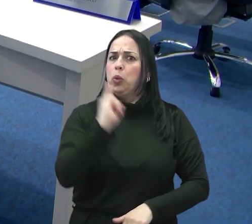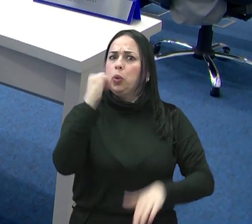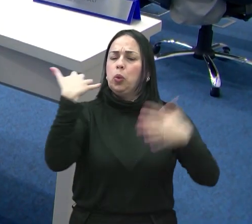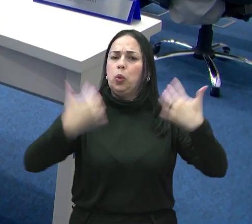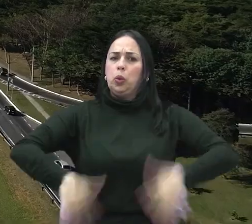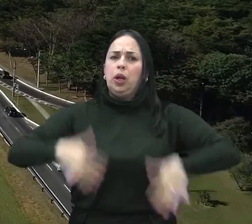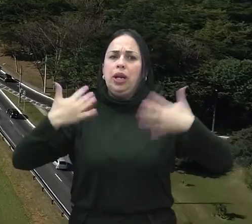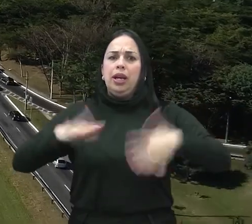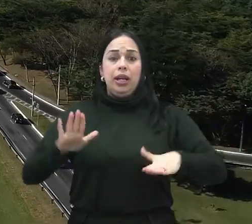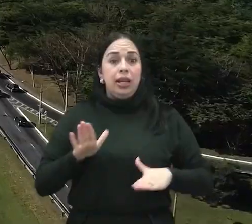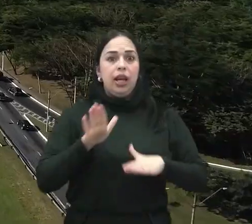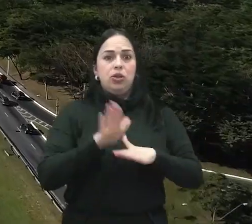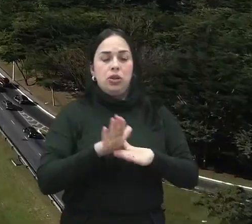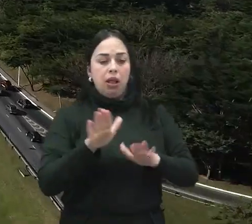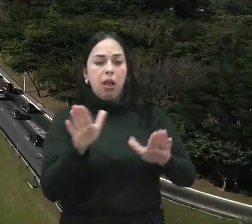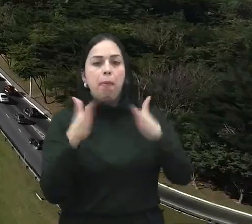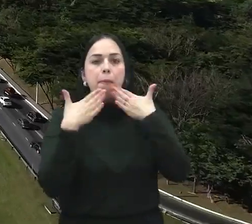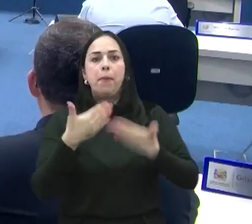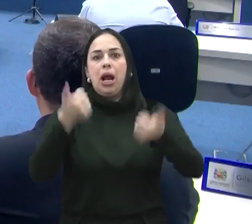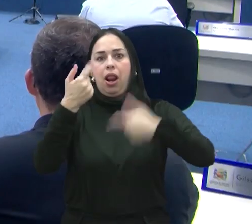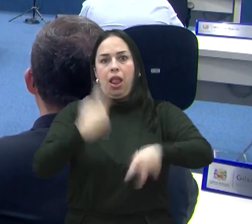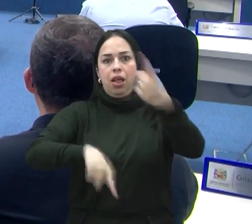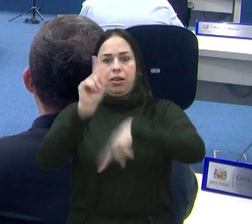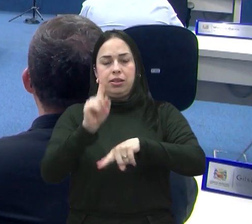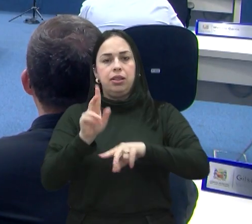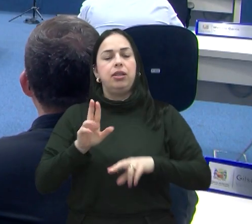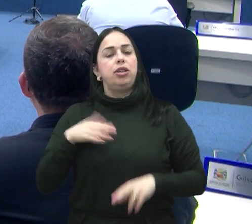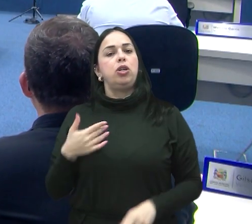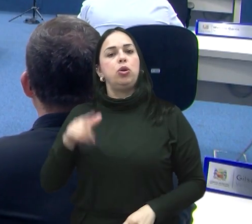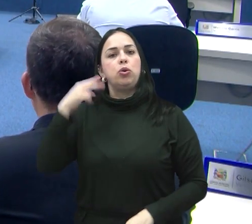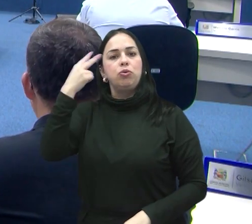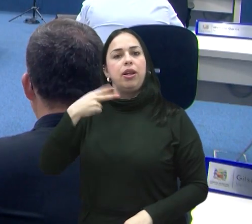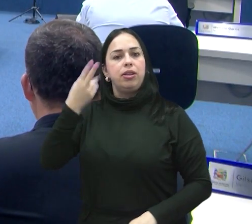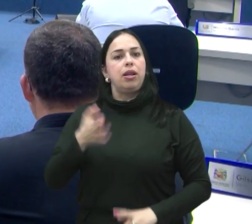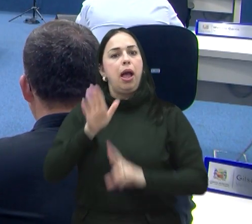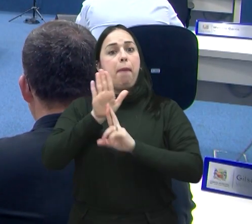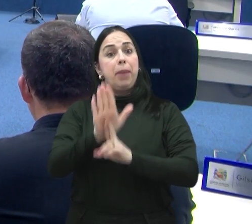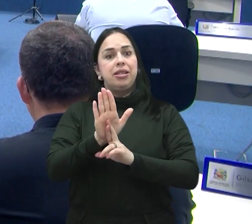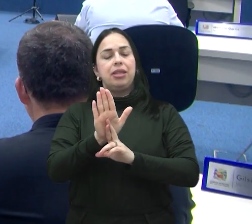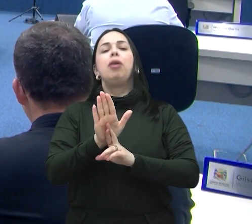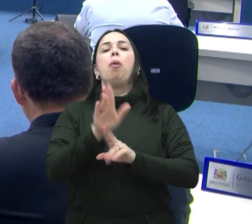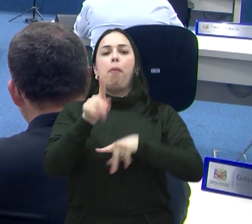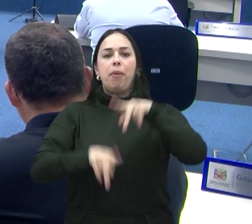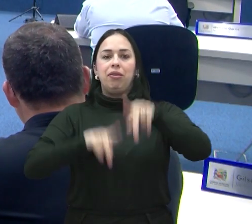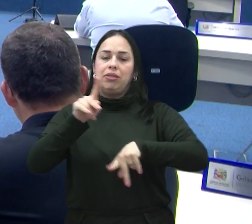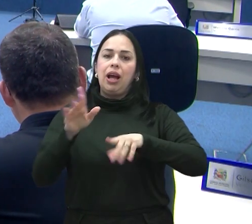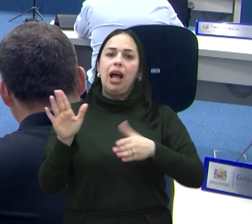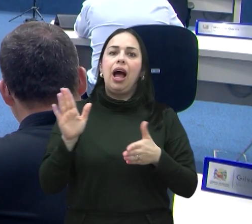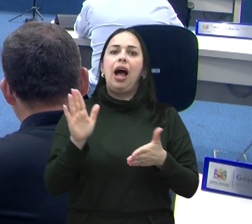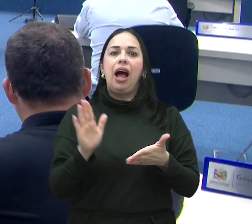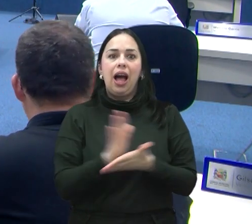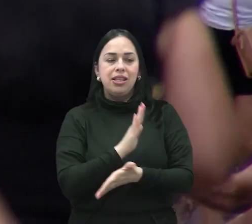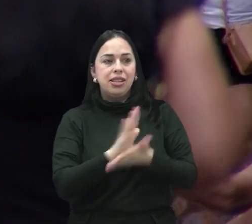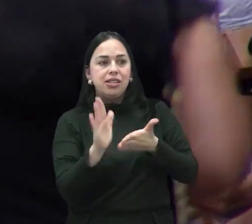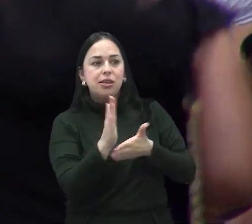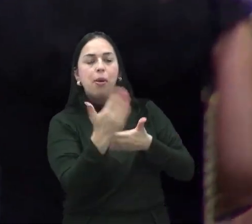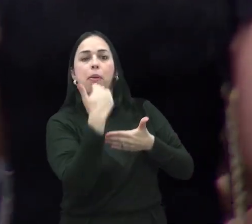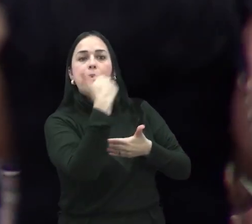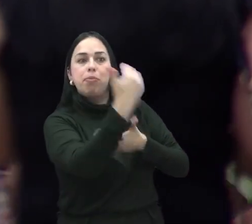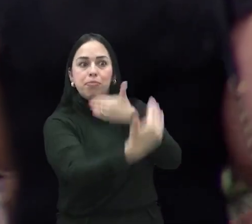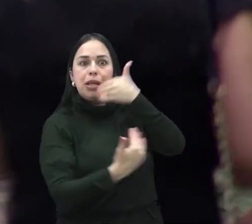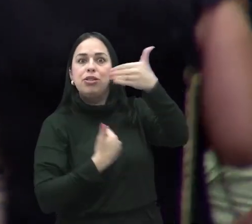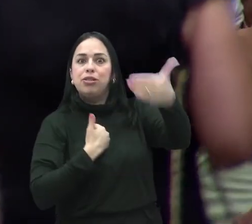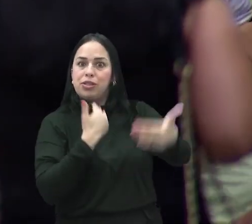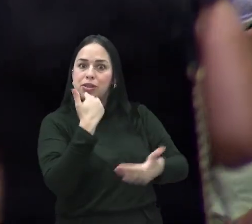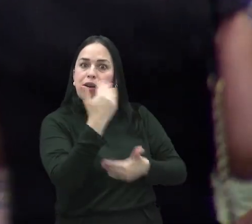muito importantes para o funcionamento da cidade, e os parlamentares são porta-vozes da população nesse processo. Muitas vezes, esses